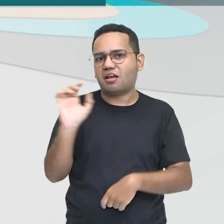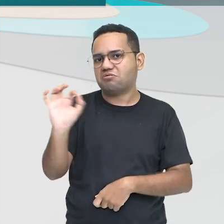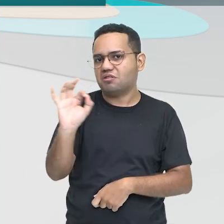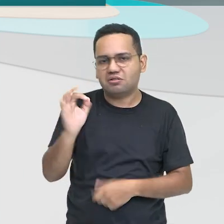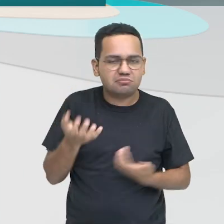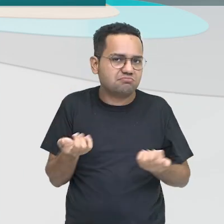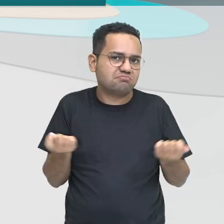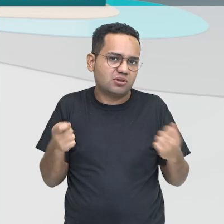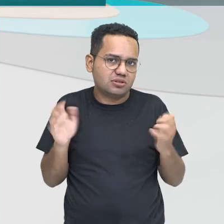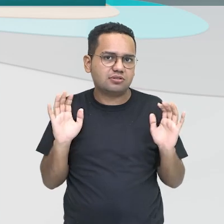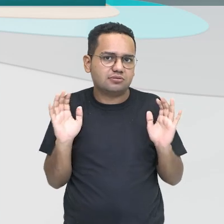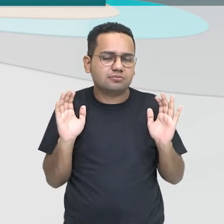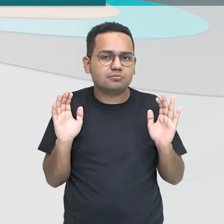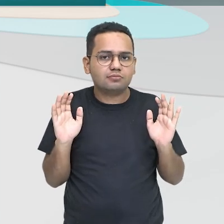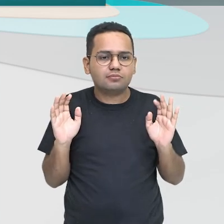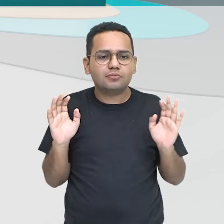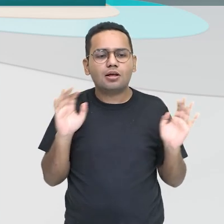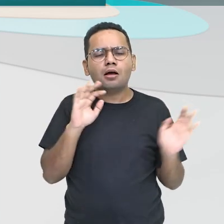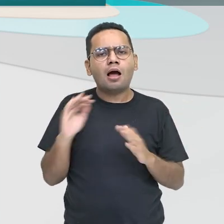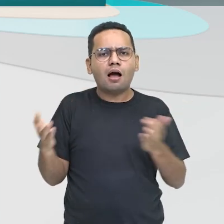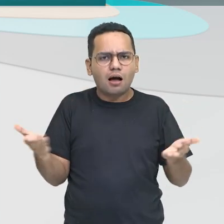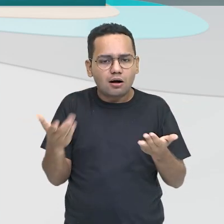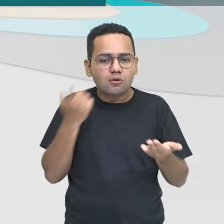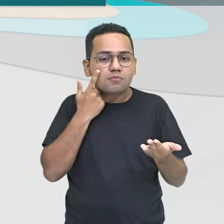Bem, vamos ver agora a definição desses advérbios com terminação em ly.